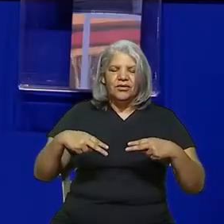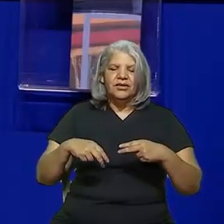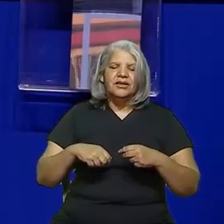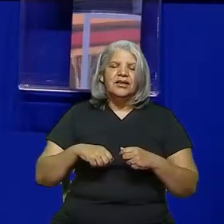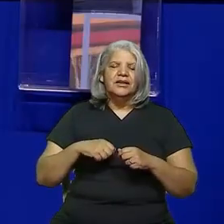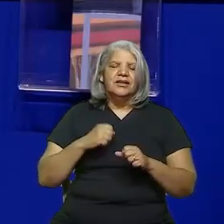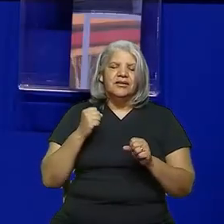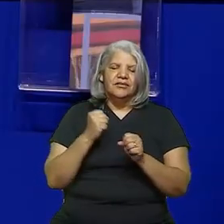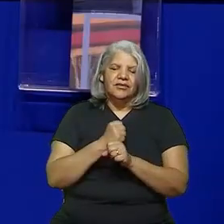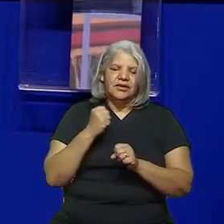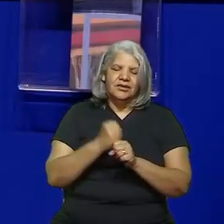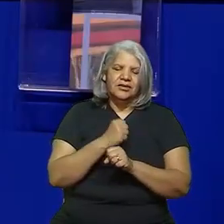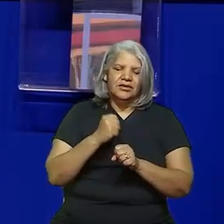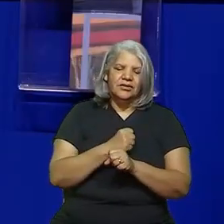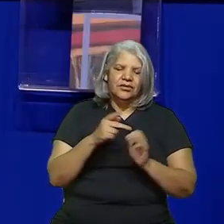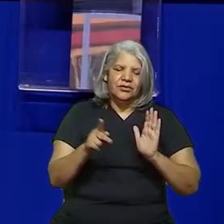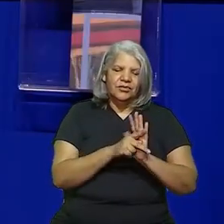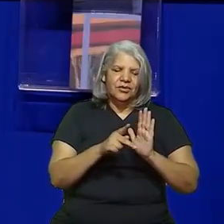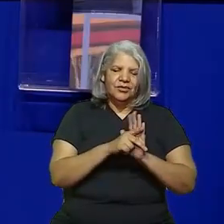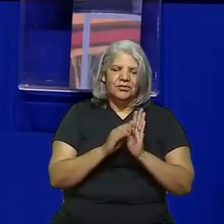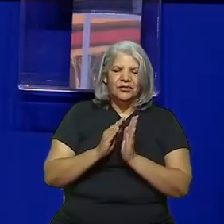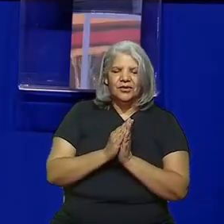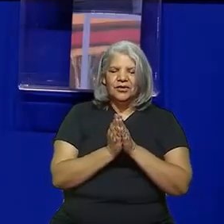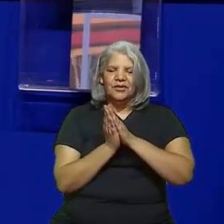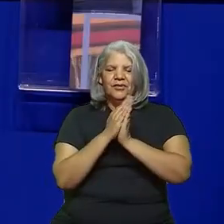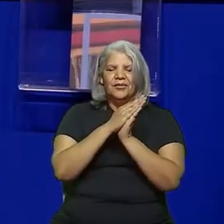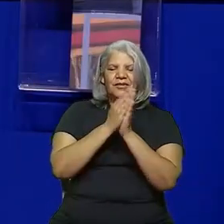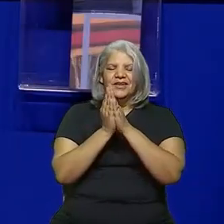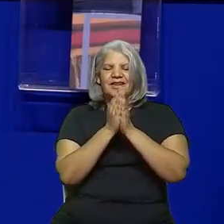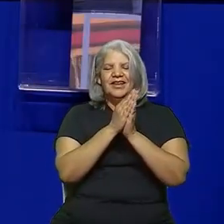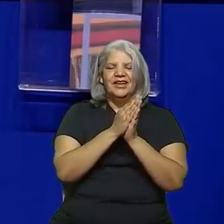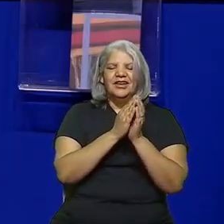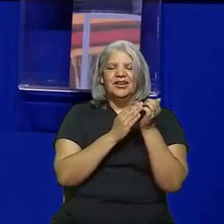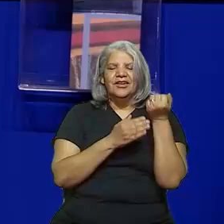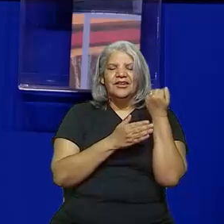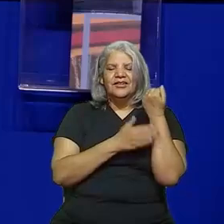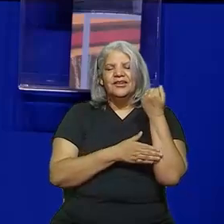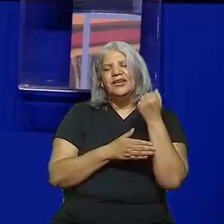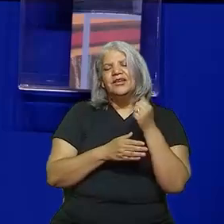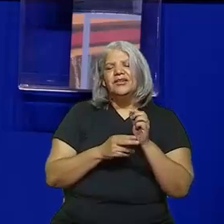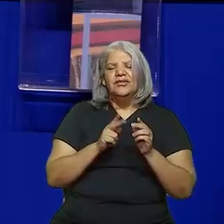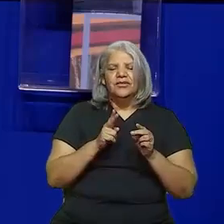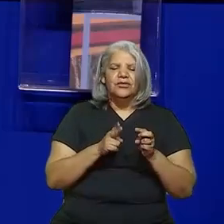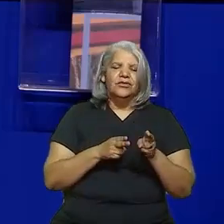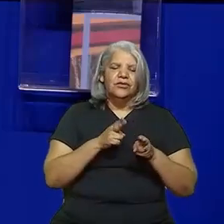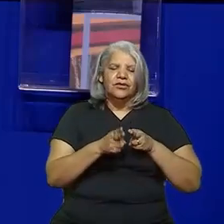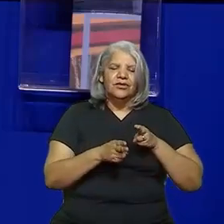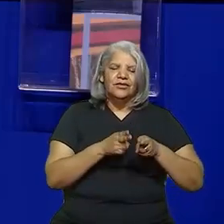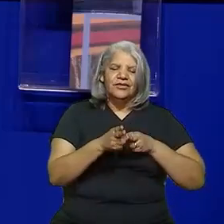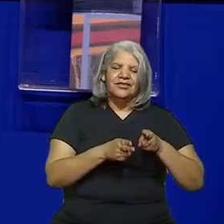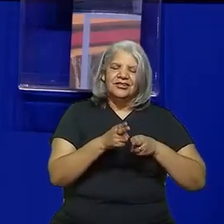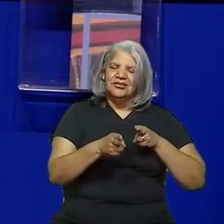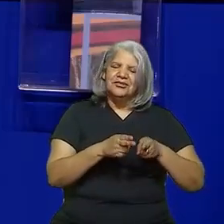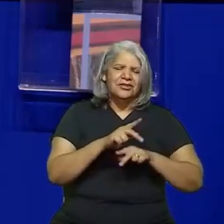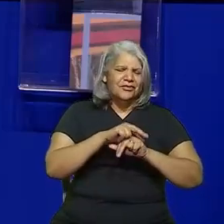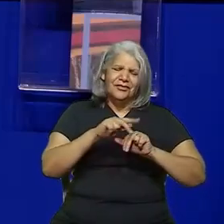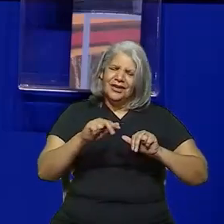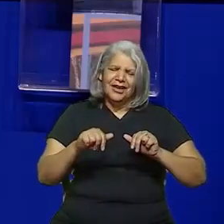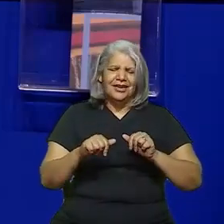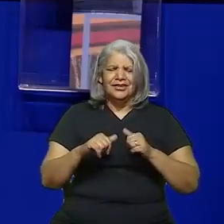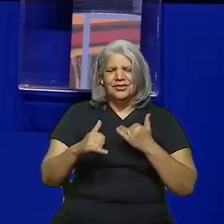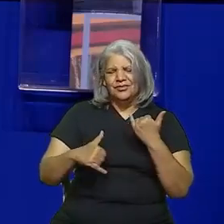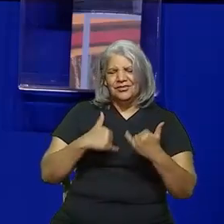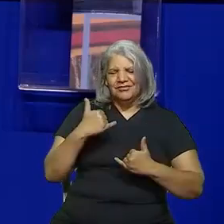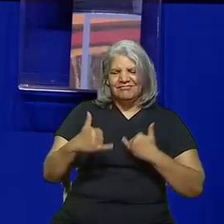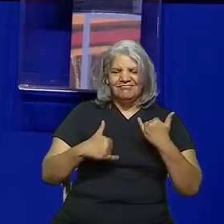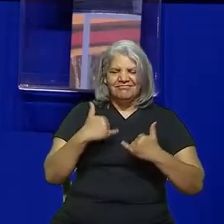os netos. Bonecas de madeira, trenzinhos, para mim ele dava uma locomotiva, enfim, tudo ele fazia.